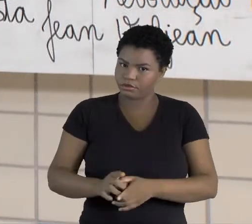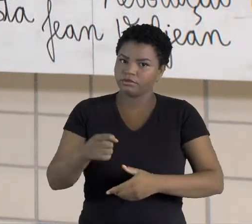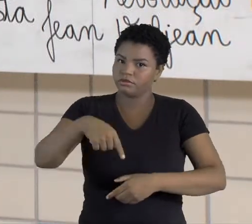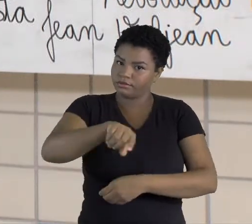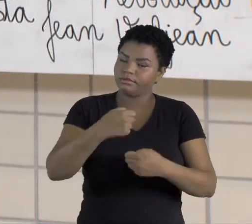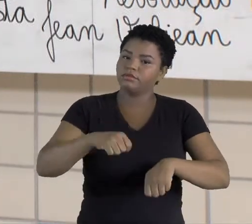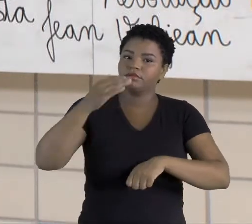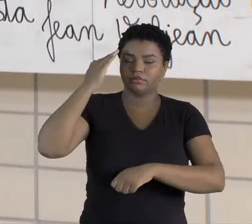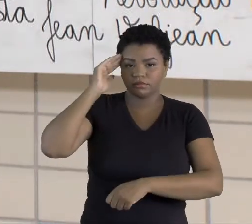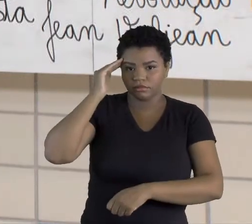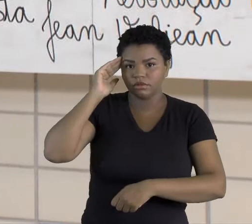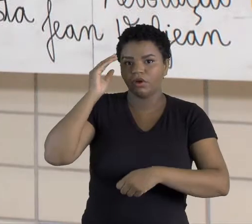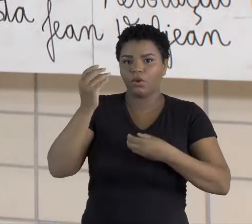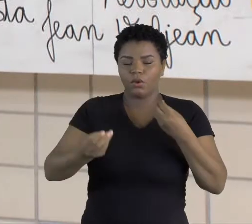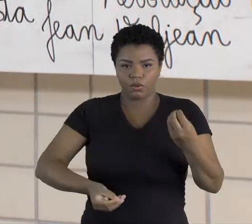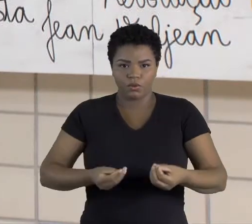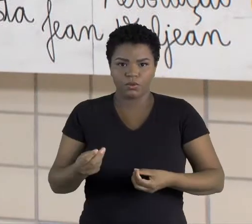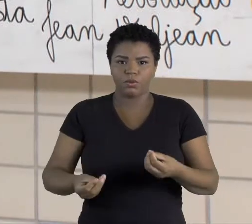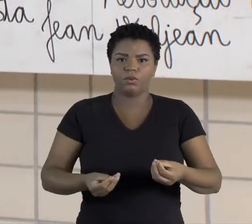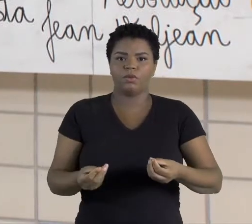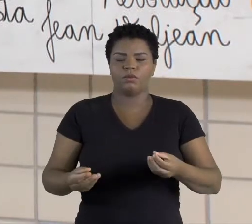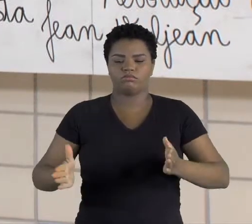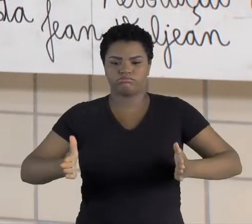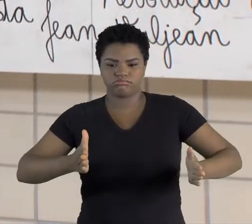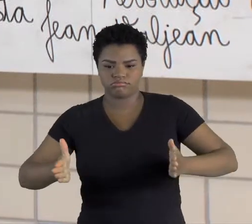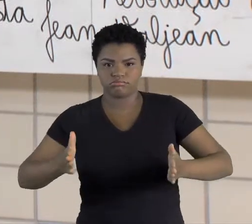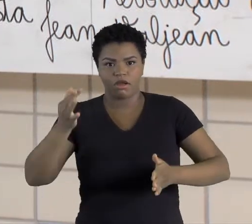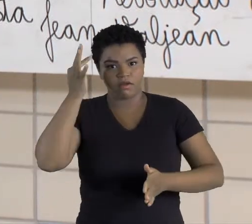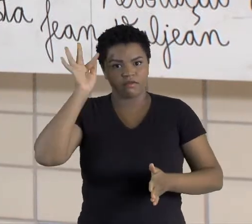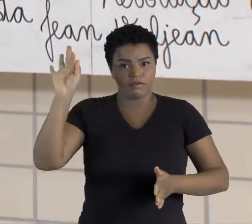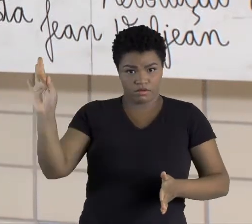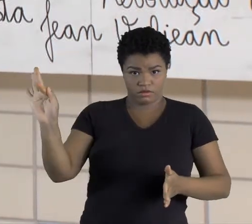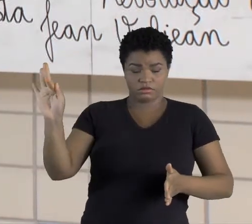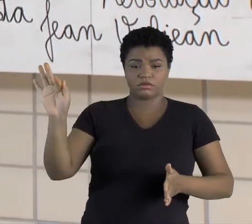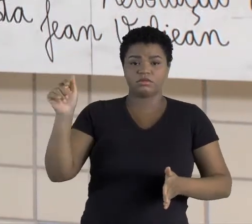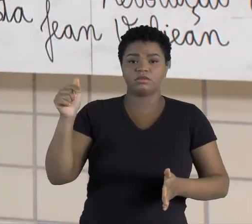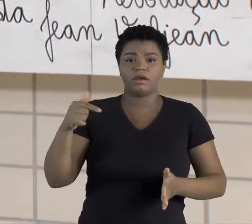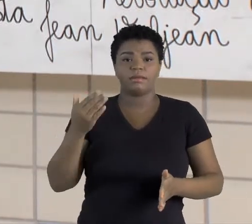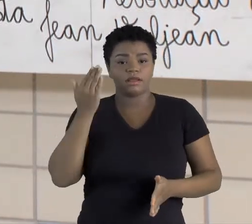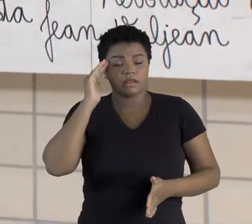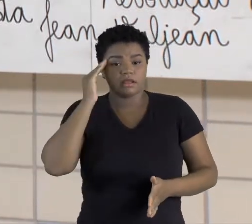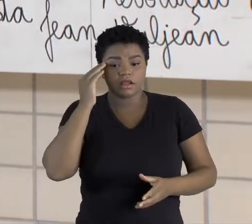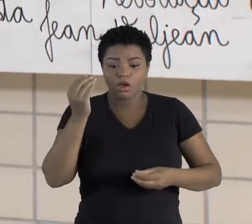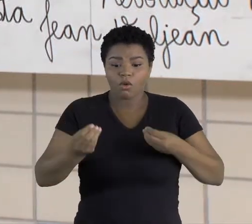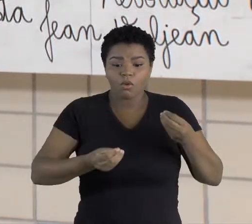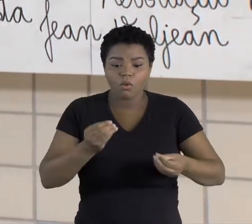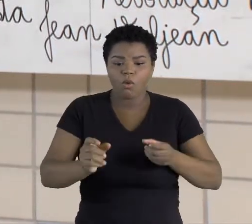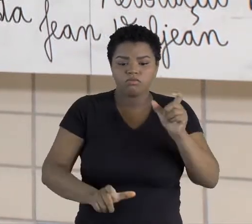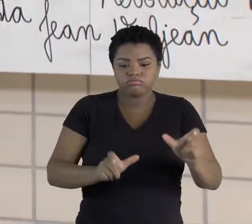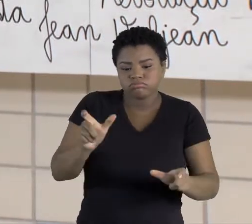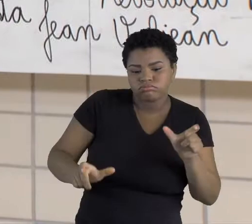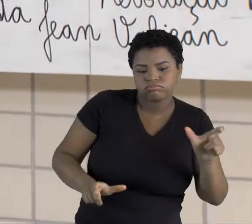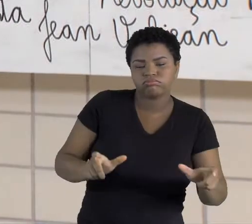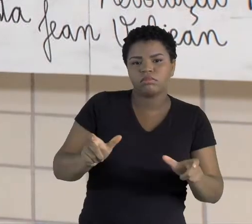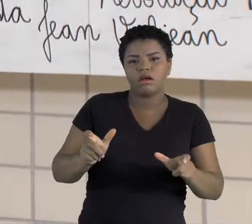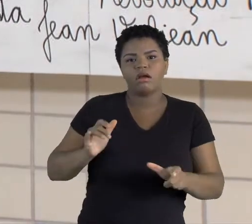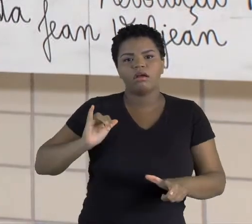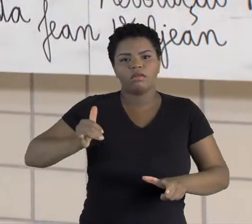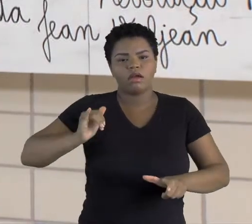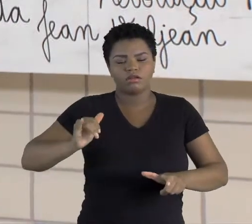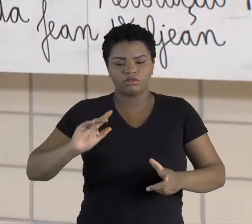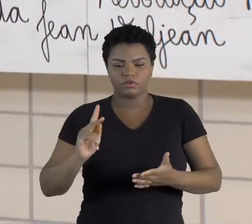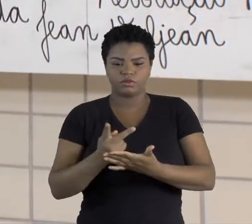como que a França estava nesse período para entender todas as ações das personagens, as narrativas que vão